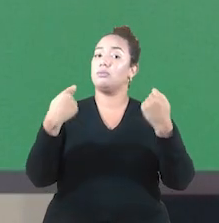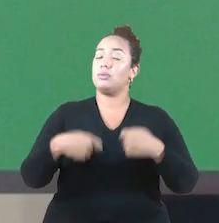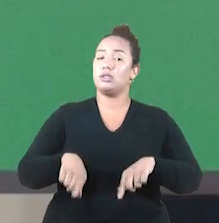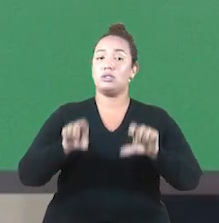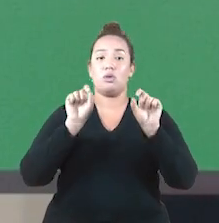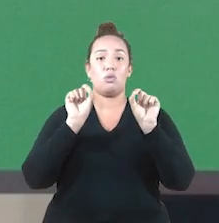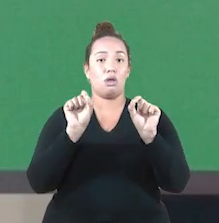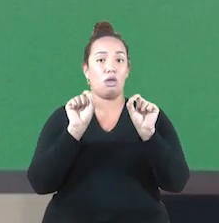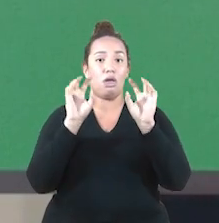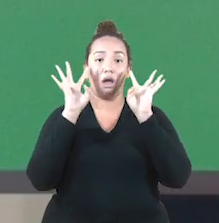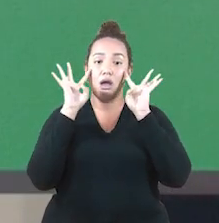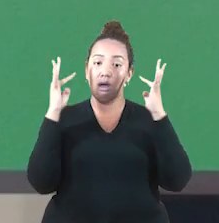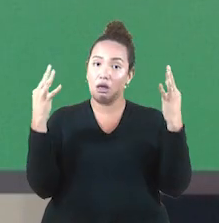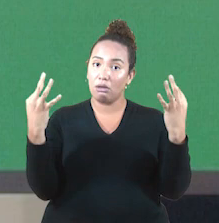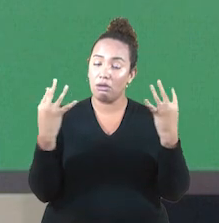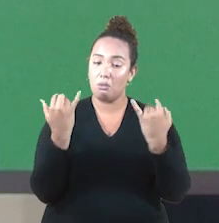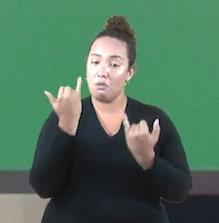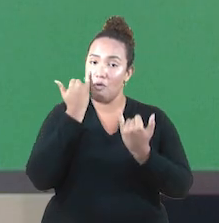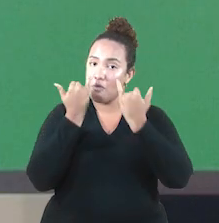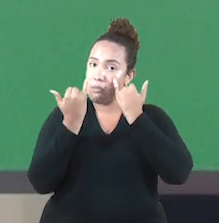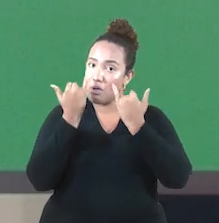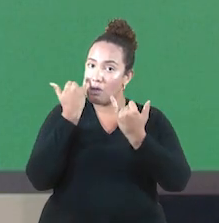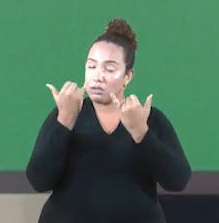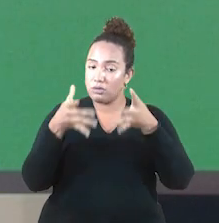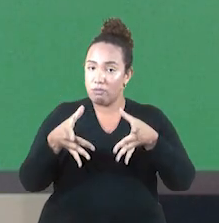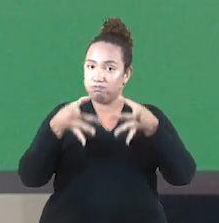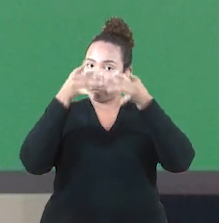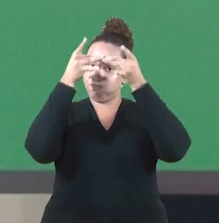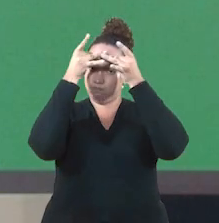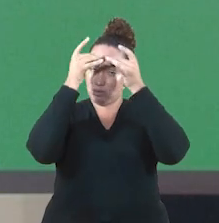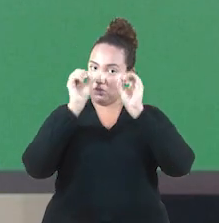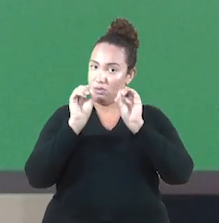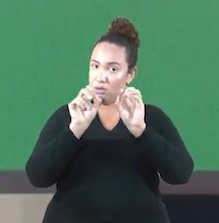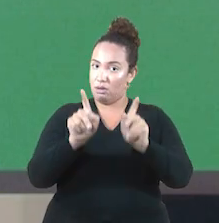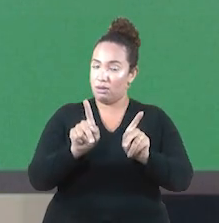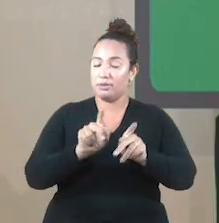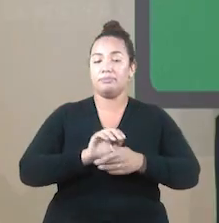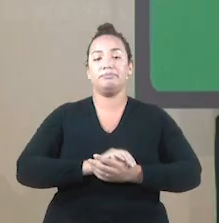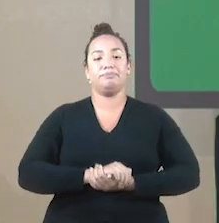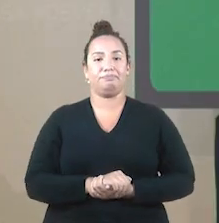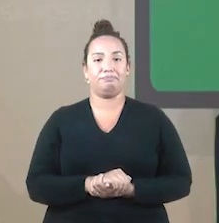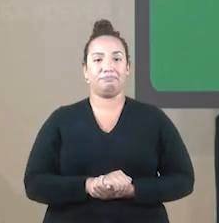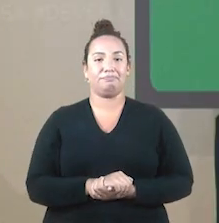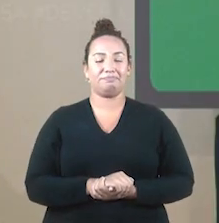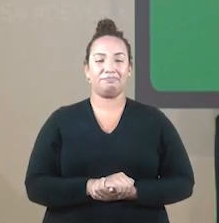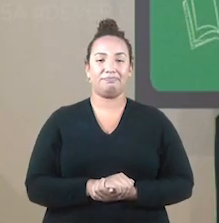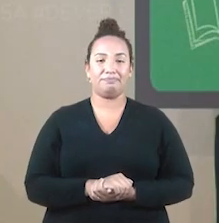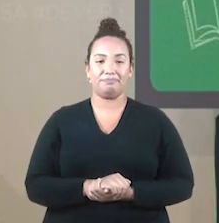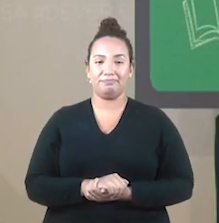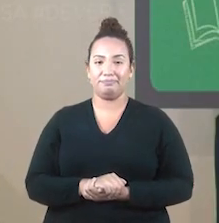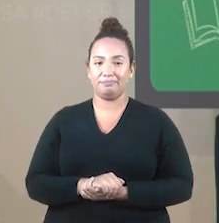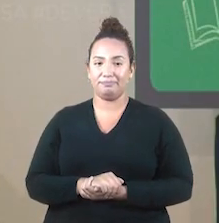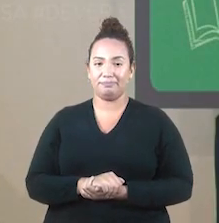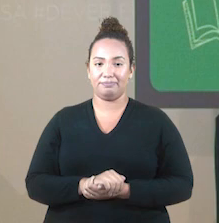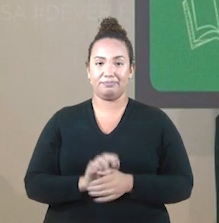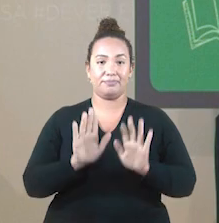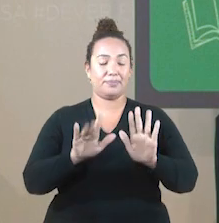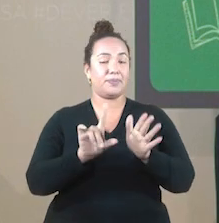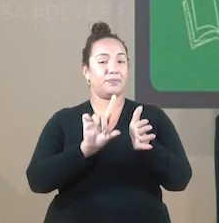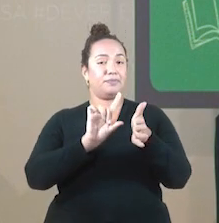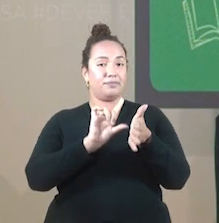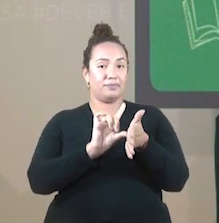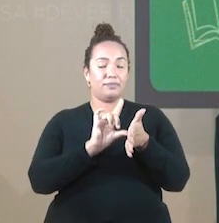de muita atenção para não deixar nenhuma informação passar, tudo bem? Vamos juntos?